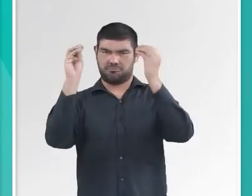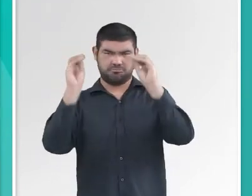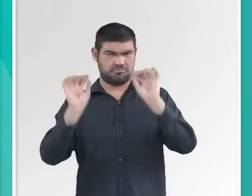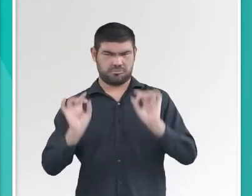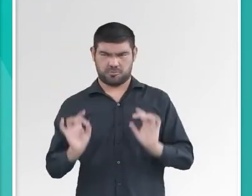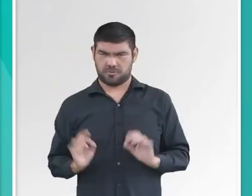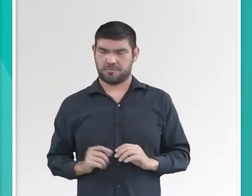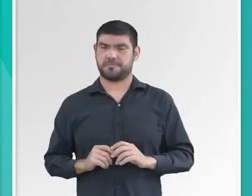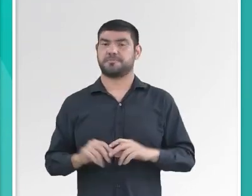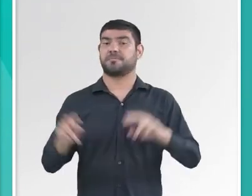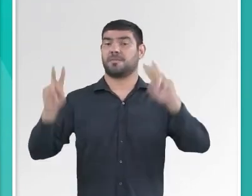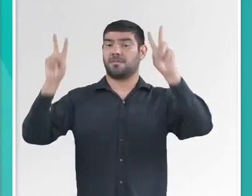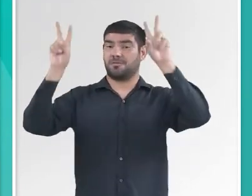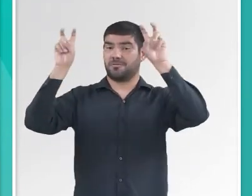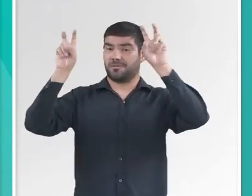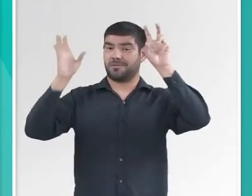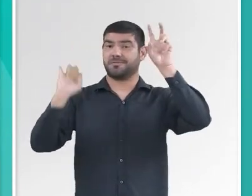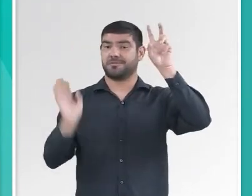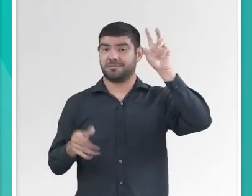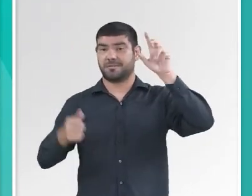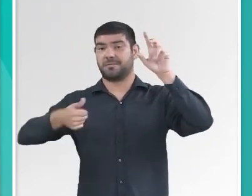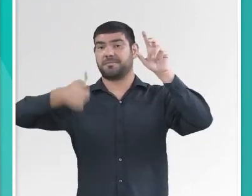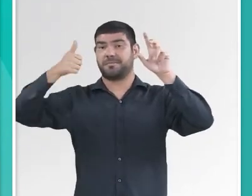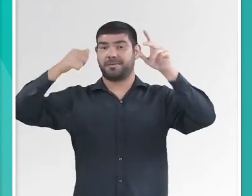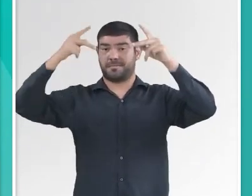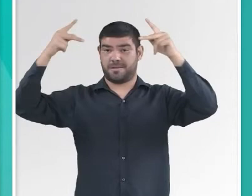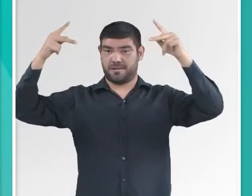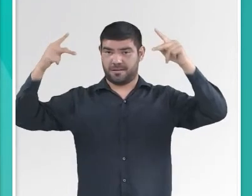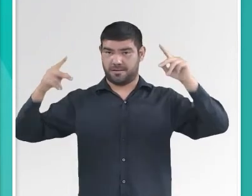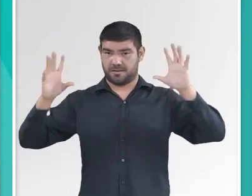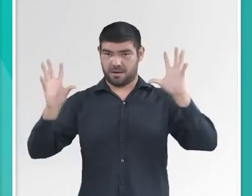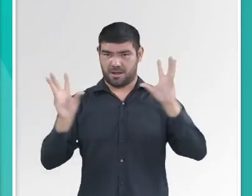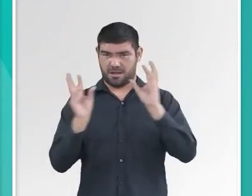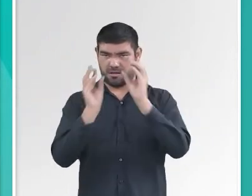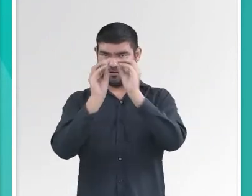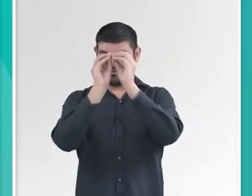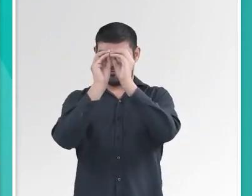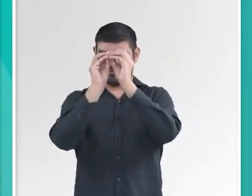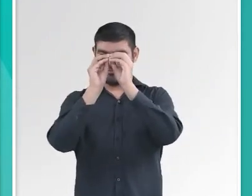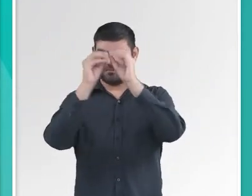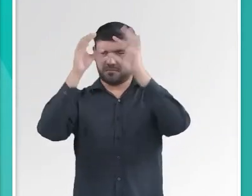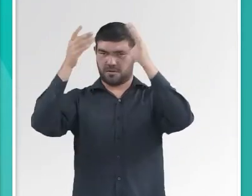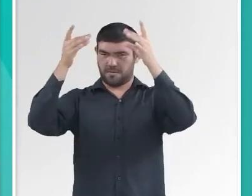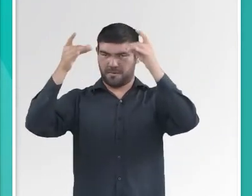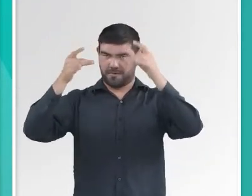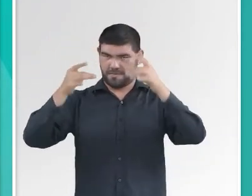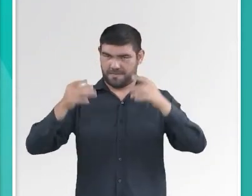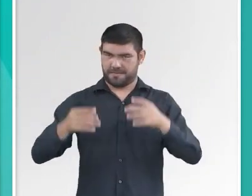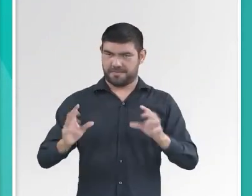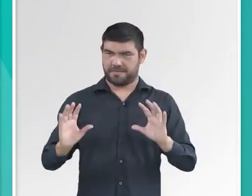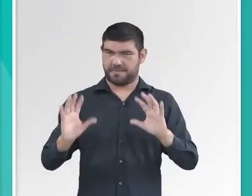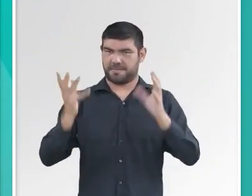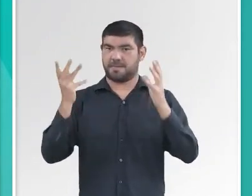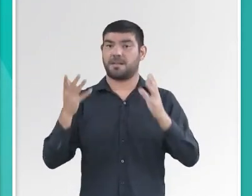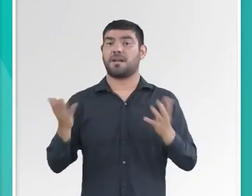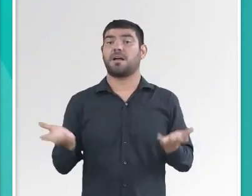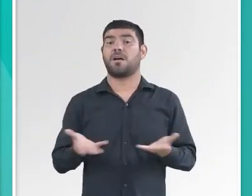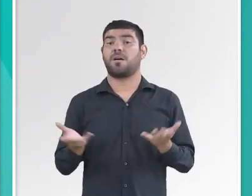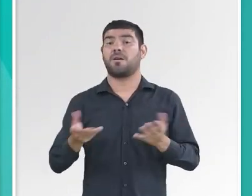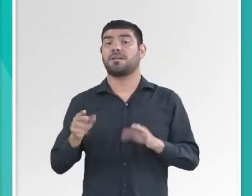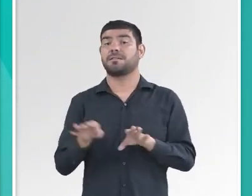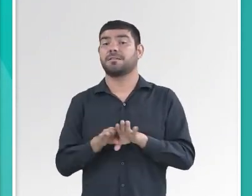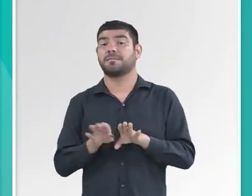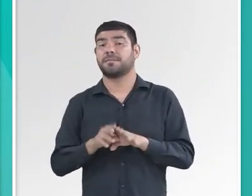viu o título, já vimos o primeiro parágrafo com um resumo, né, contando aí detalhes da festa. O que nós temos que ter